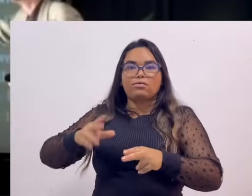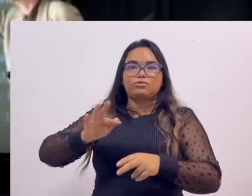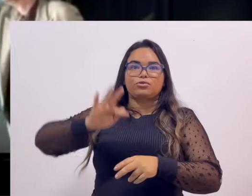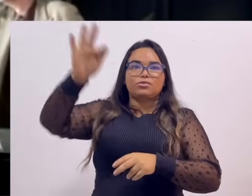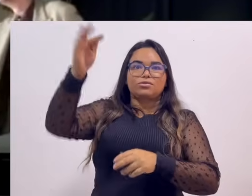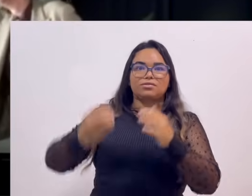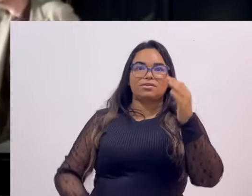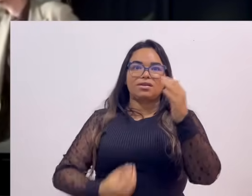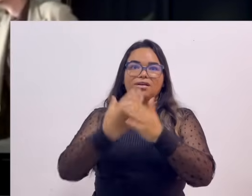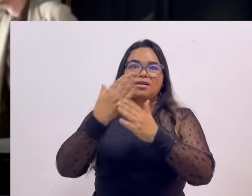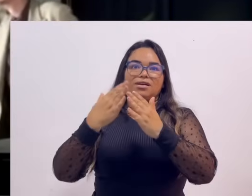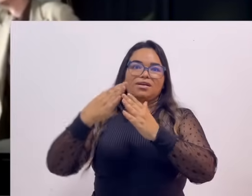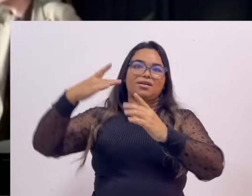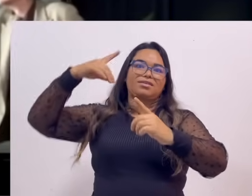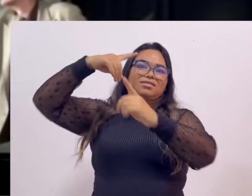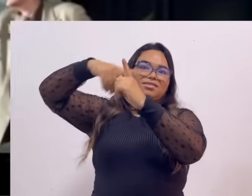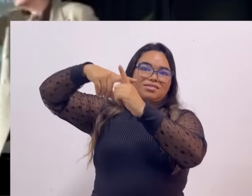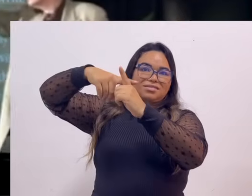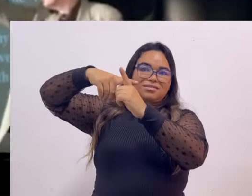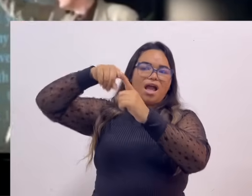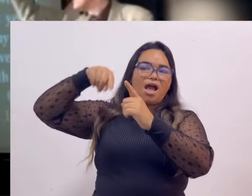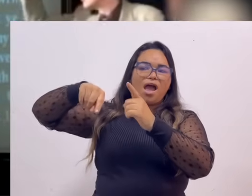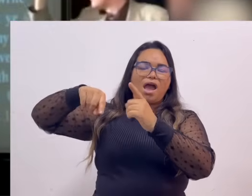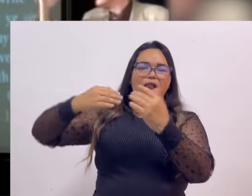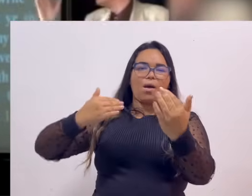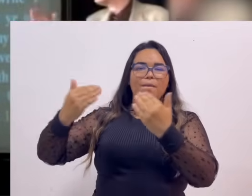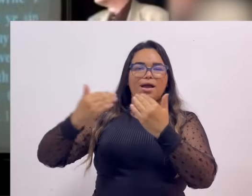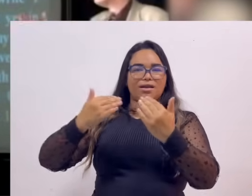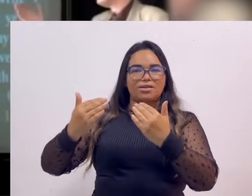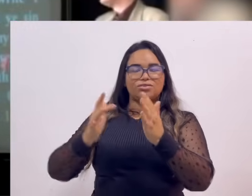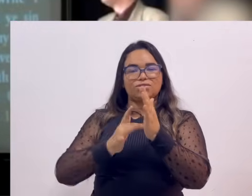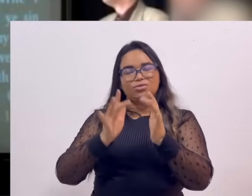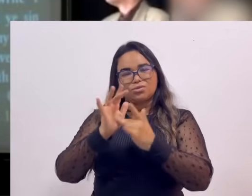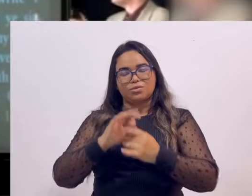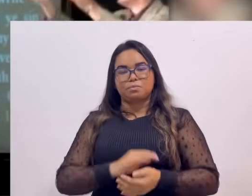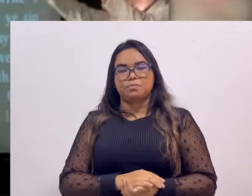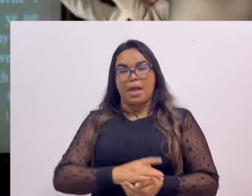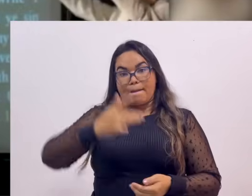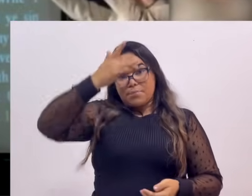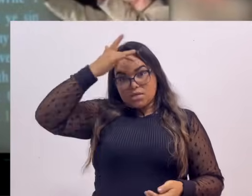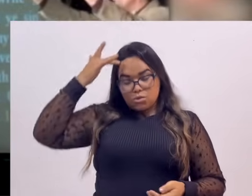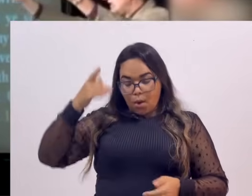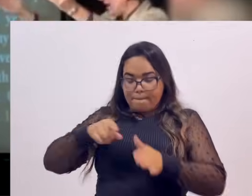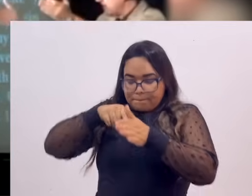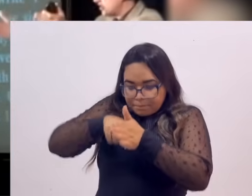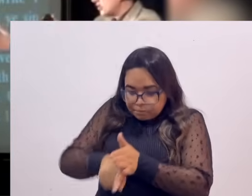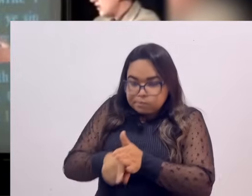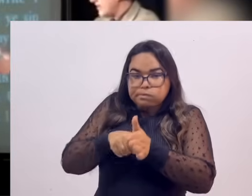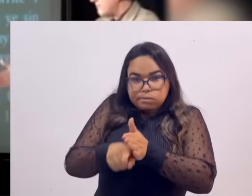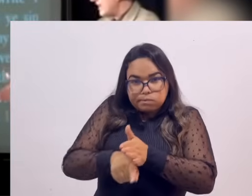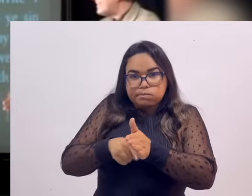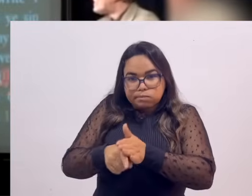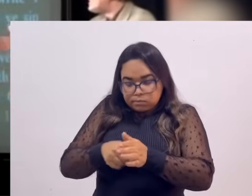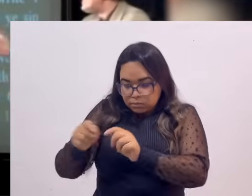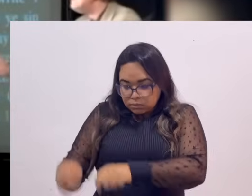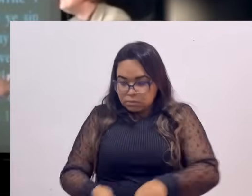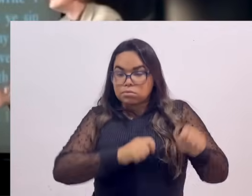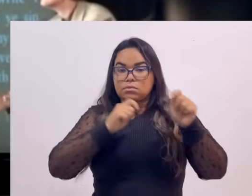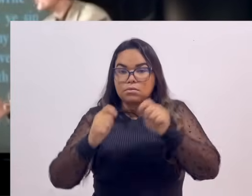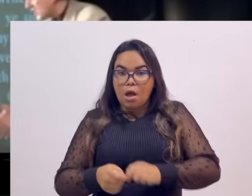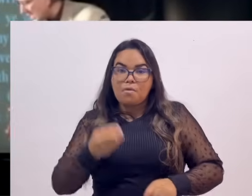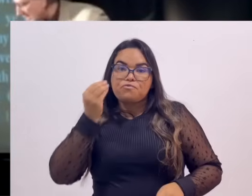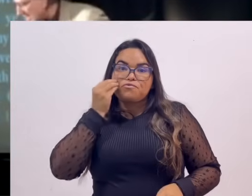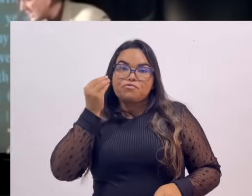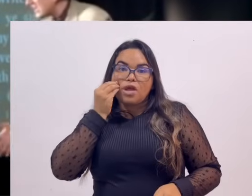o ministério de cristo quando se escavava o monte moriá percebeu-se que salomão